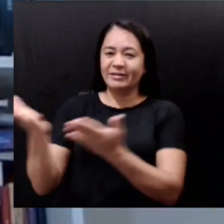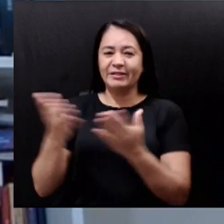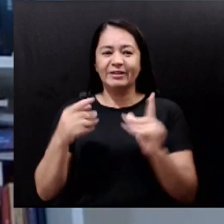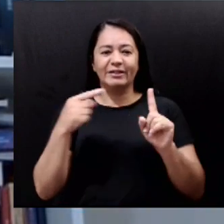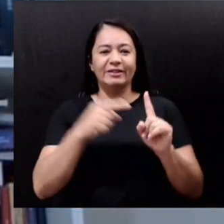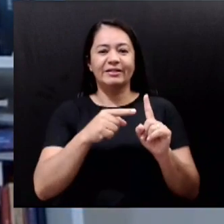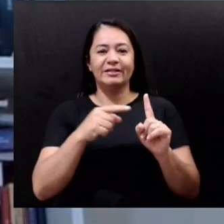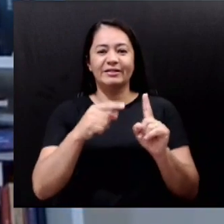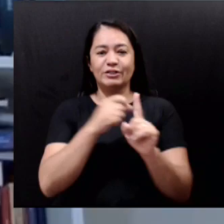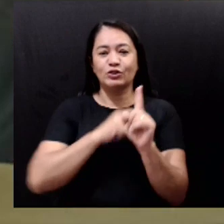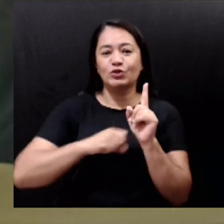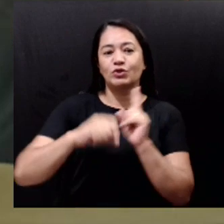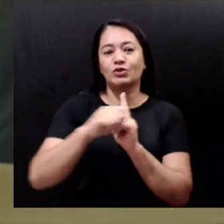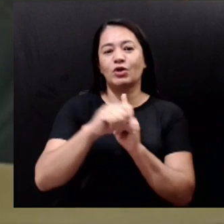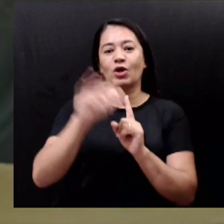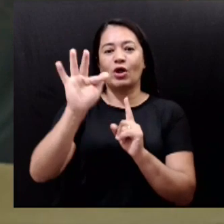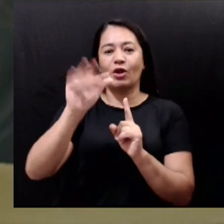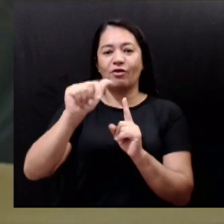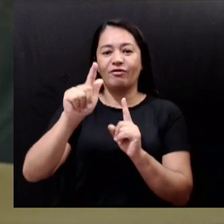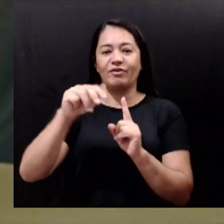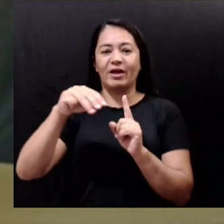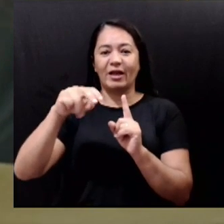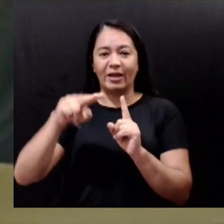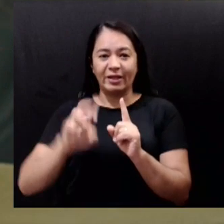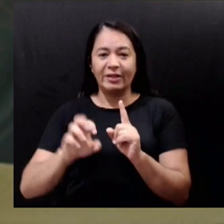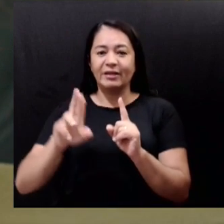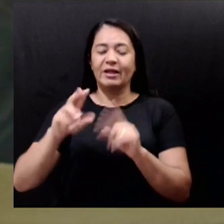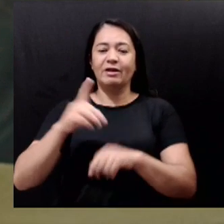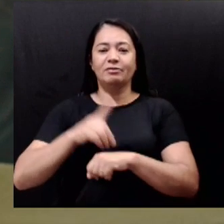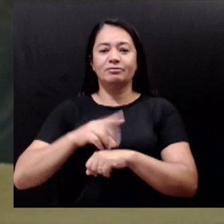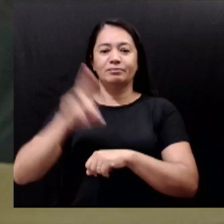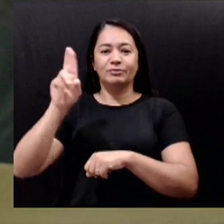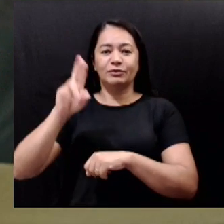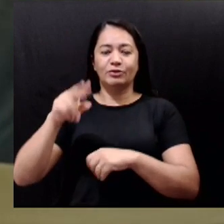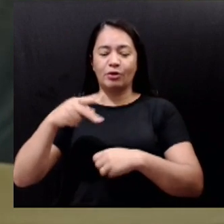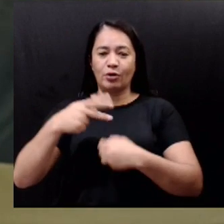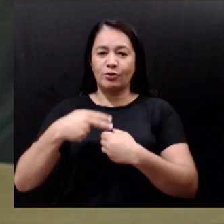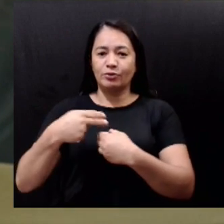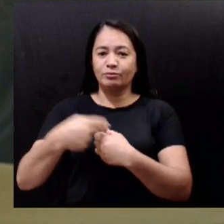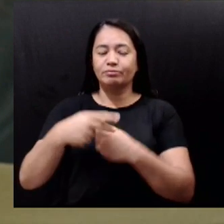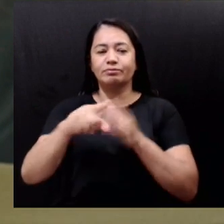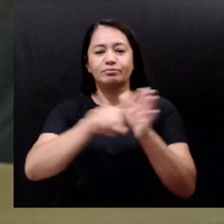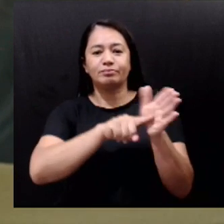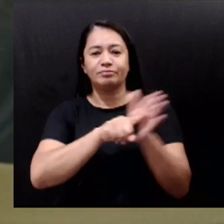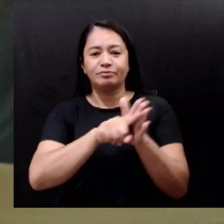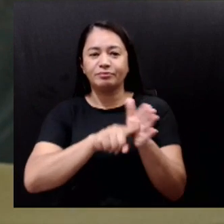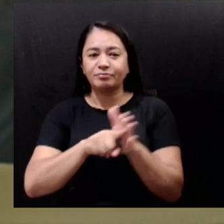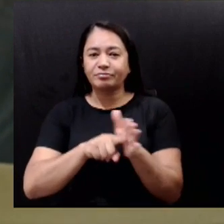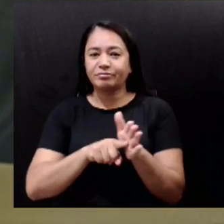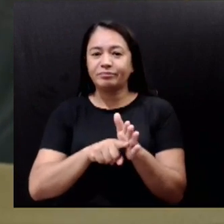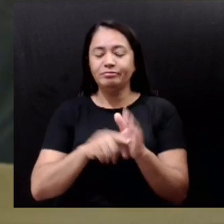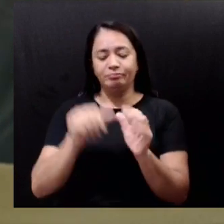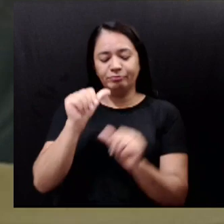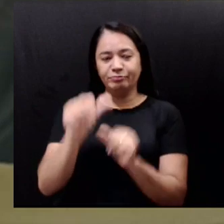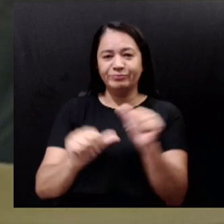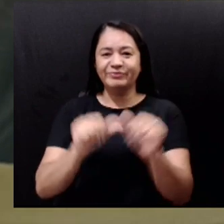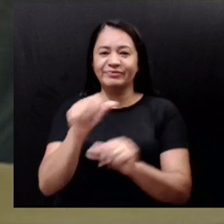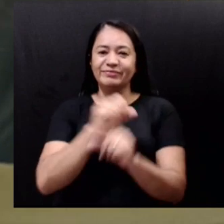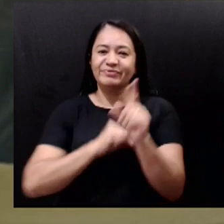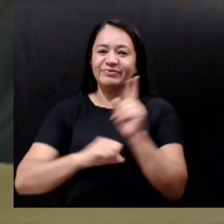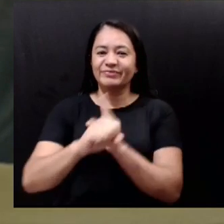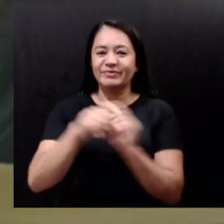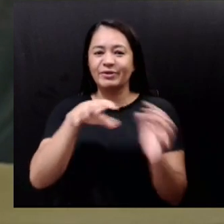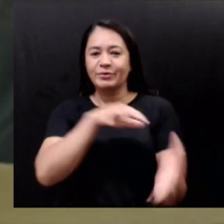Santos. Ele é doutor em sociologia pela Unicamp e pesquisador das transformações sociais e do mundo do